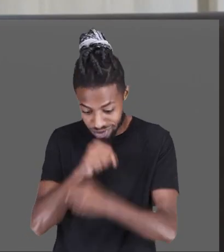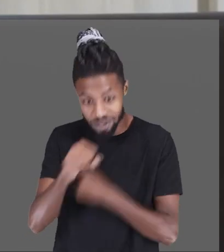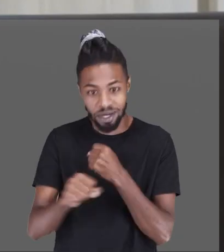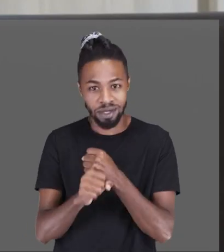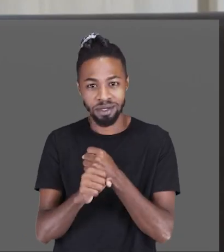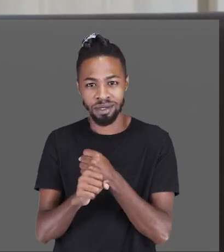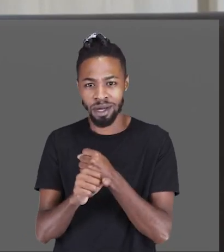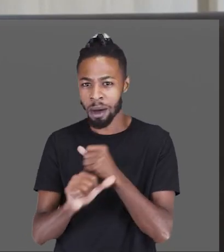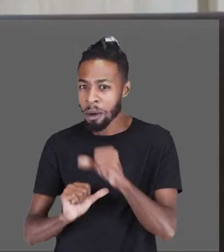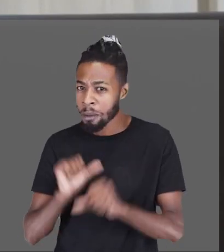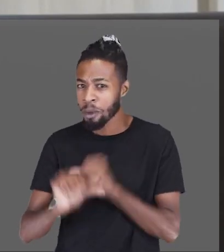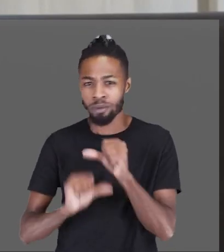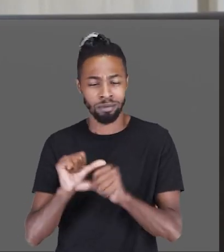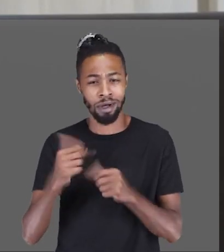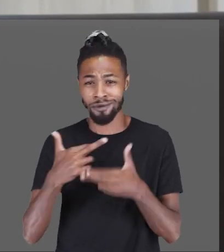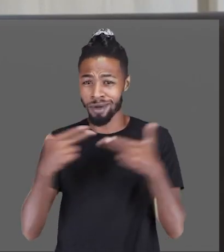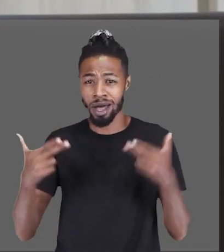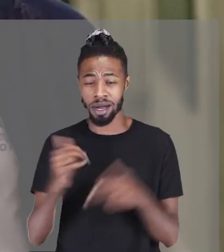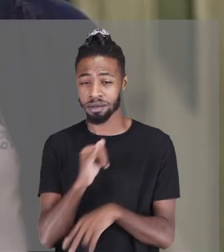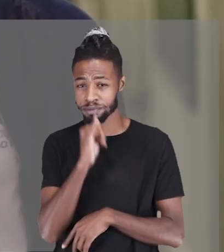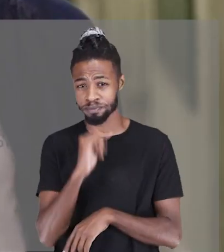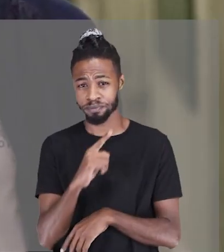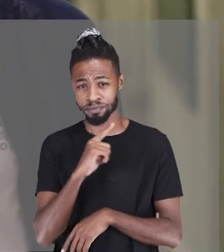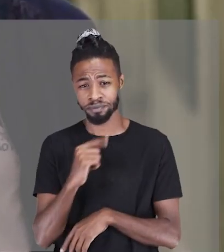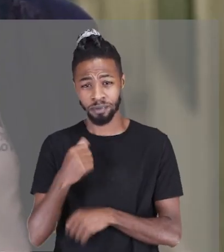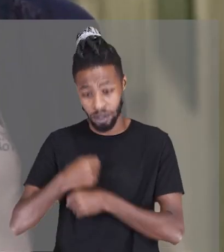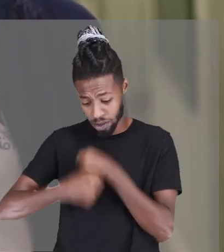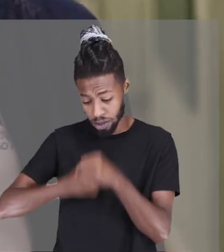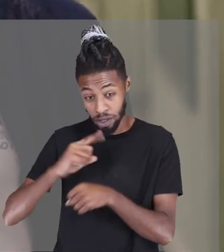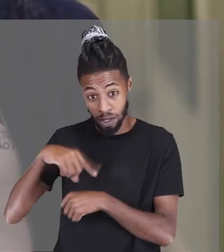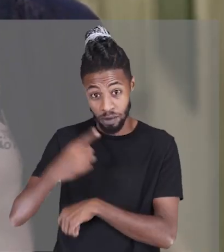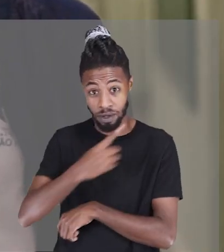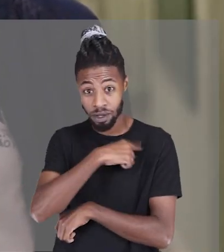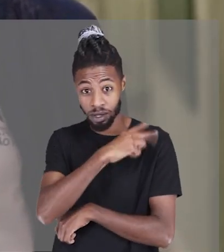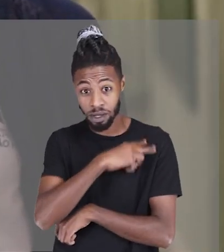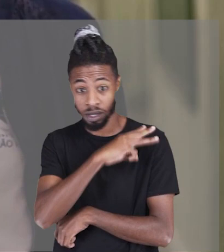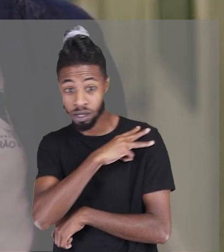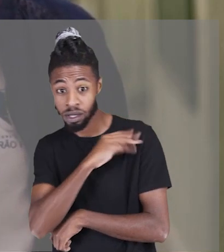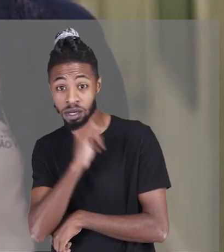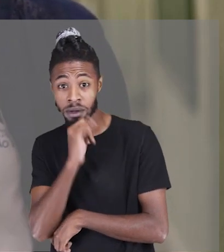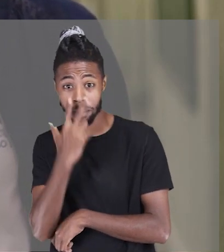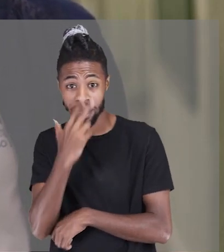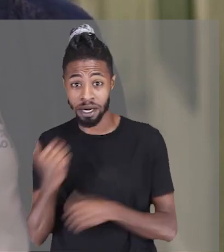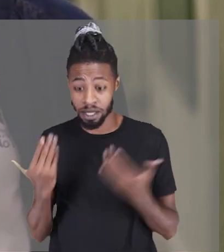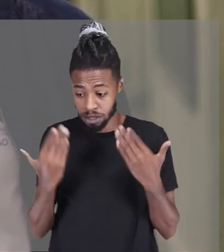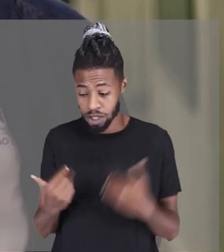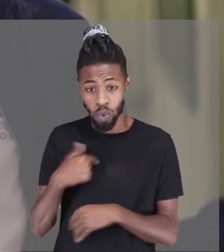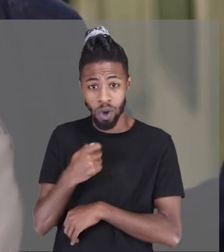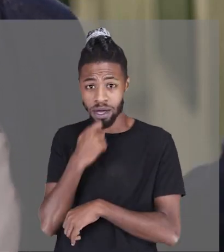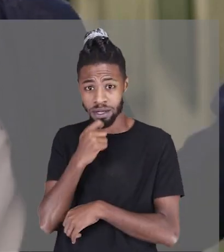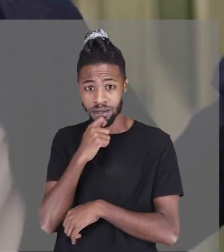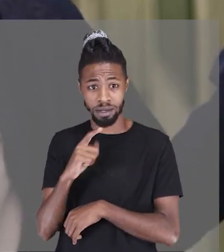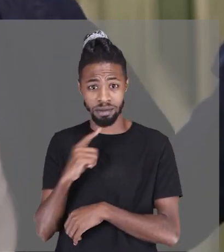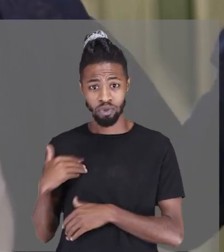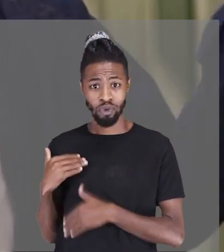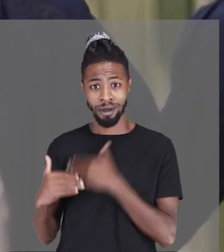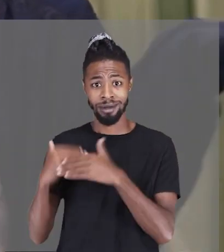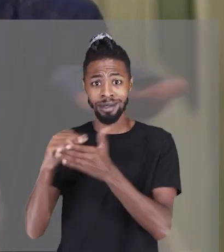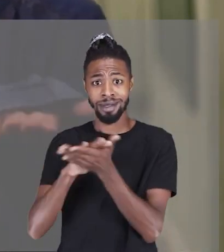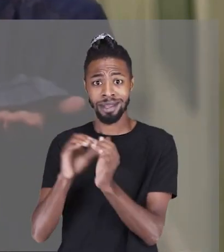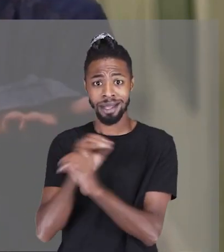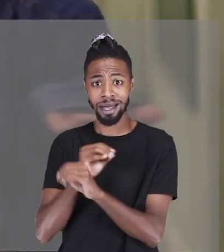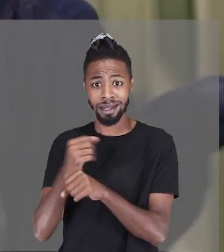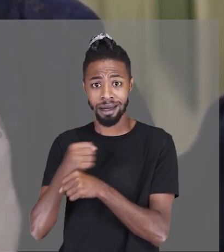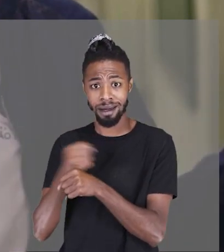em 4 anos, do 6º ao 9º ano. Porque ano que vem eu vou pro ensino médio, já tá... Sabe? Parece que eu não cresci desses 2